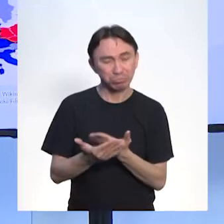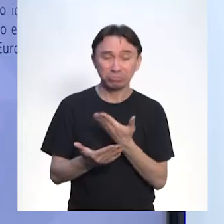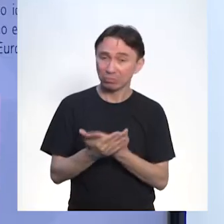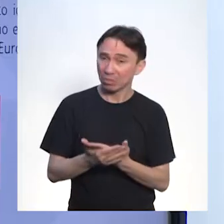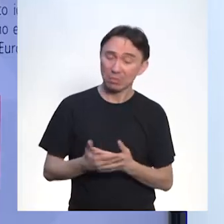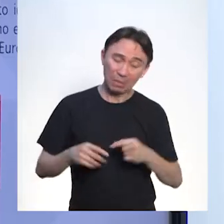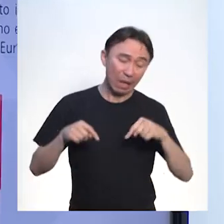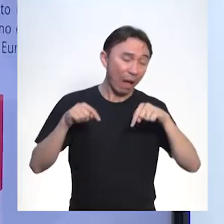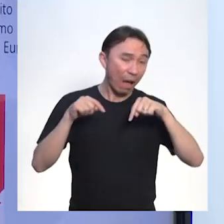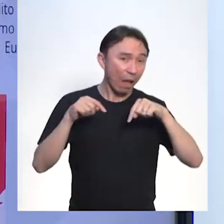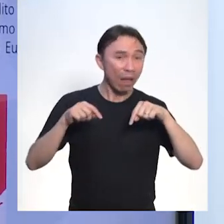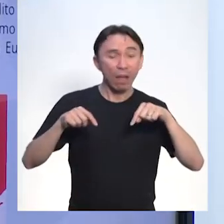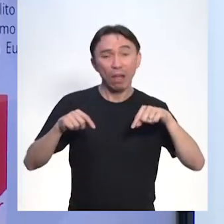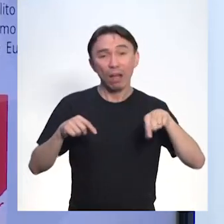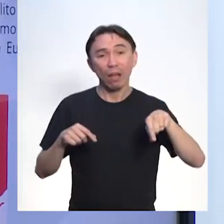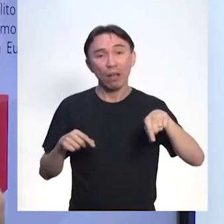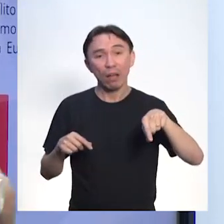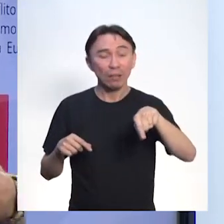militar